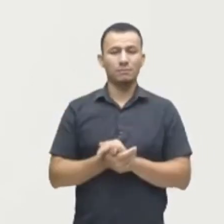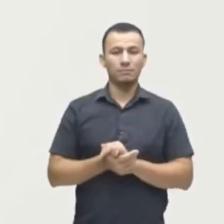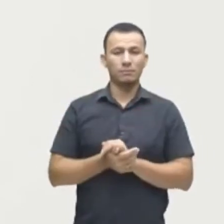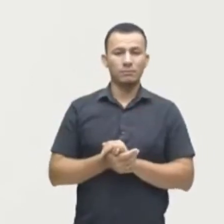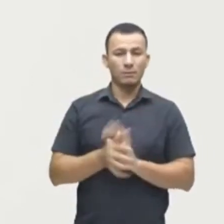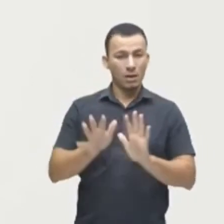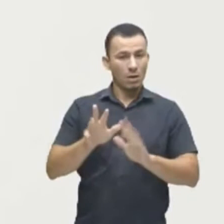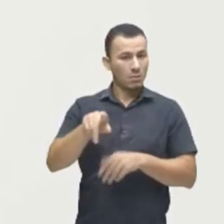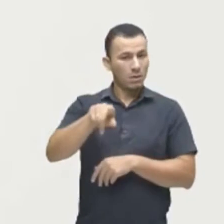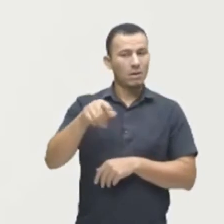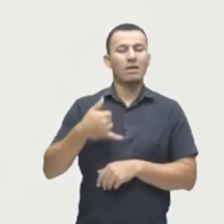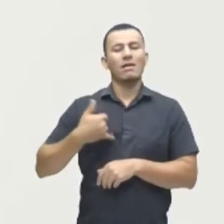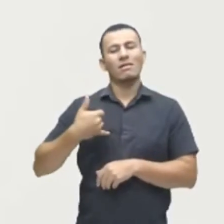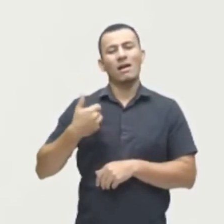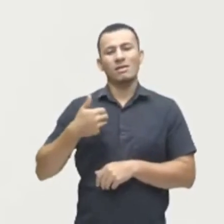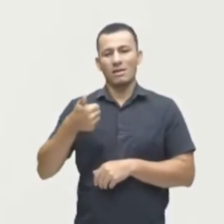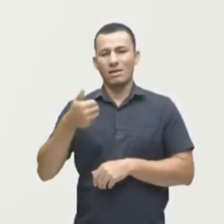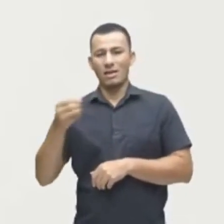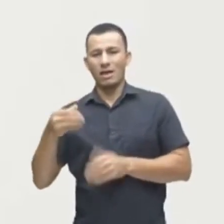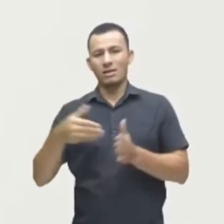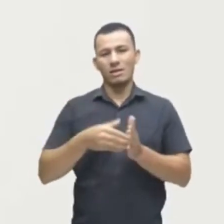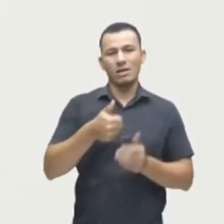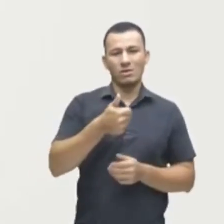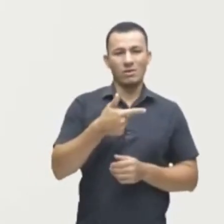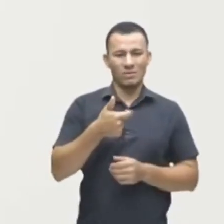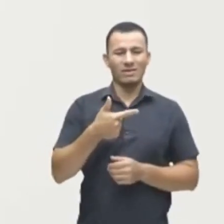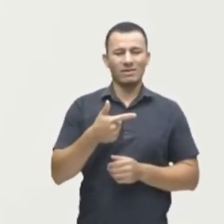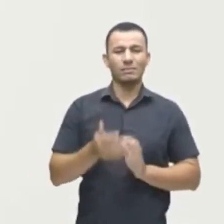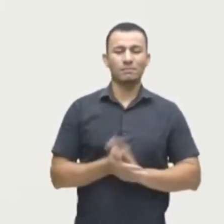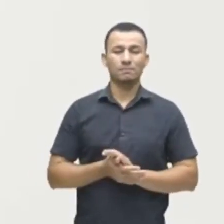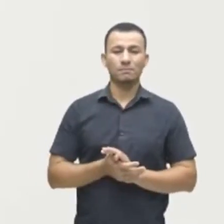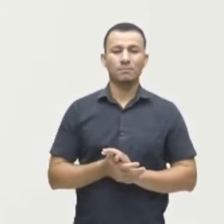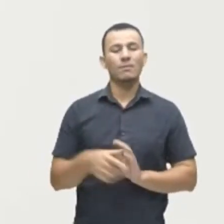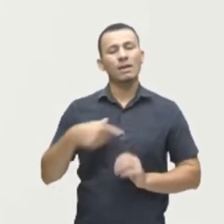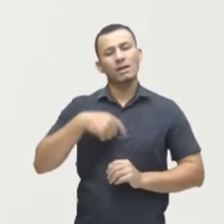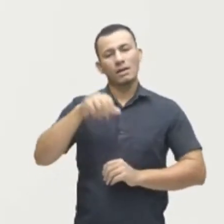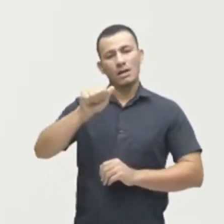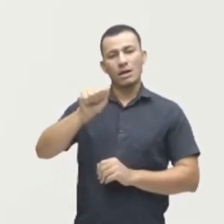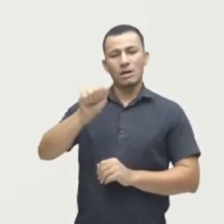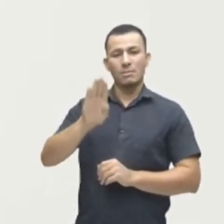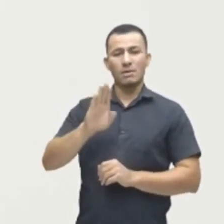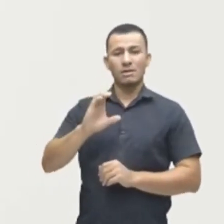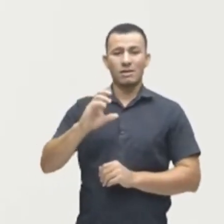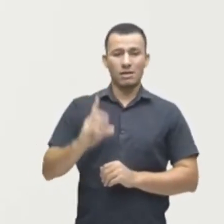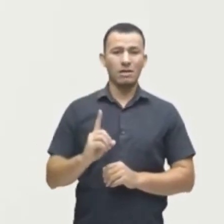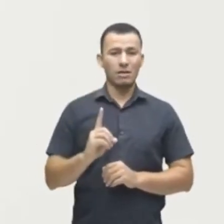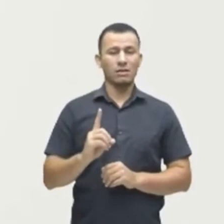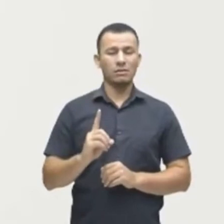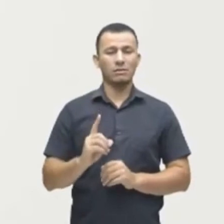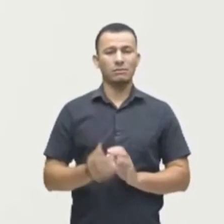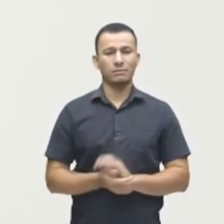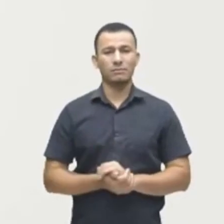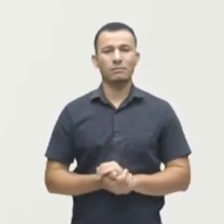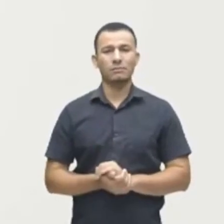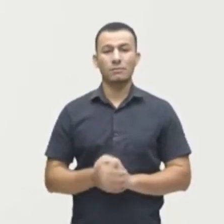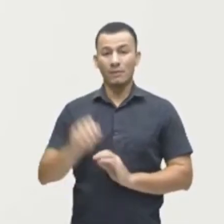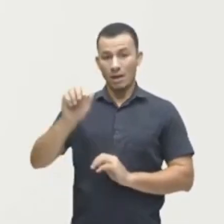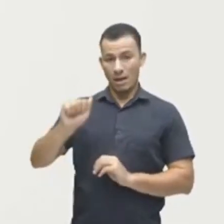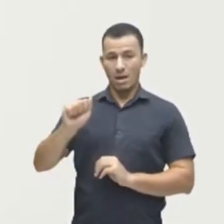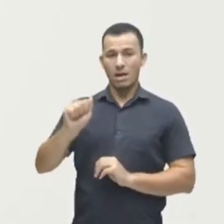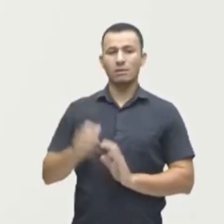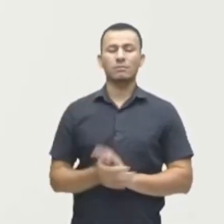de 10 a 12 anos, tá? Colocando aqui as alternativas, eu coloquei para vocês a alternativa